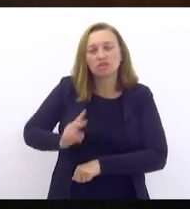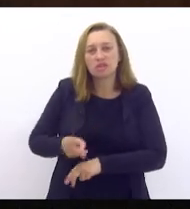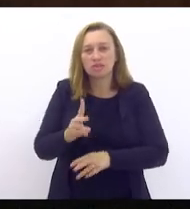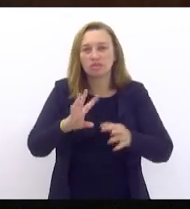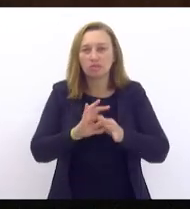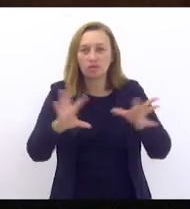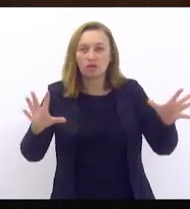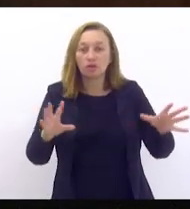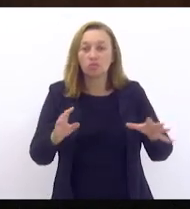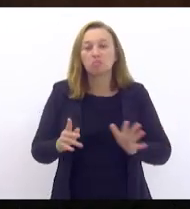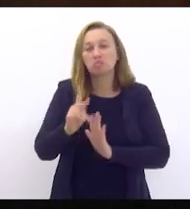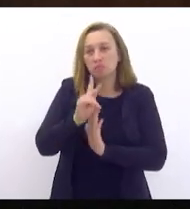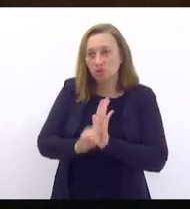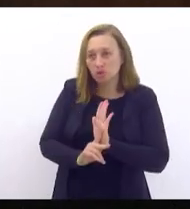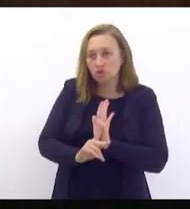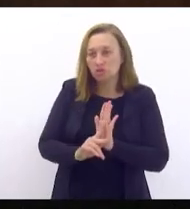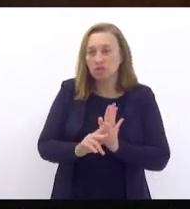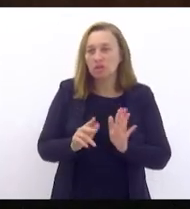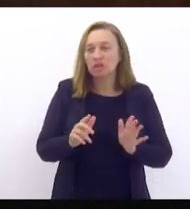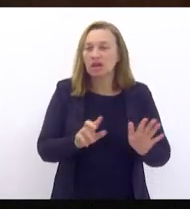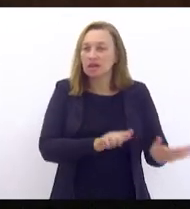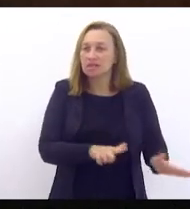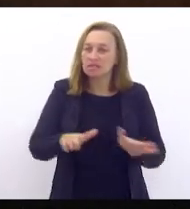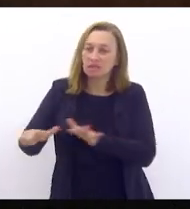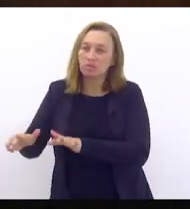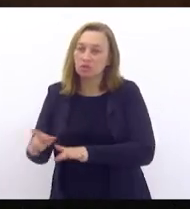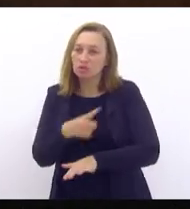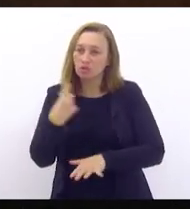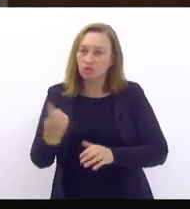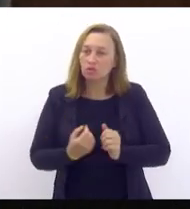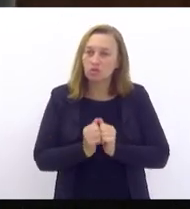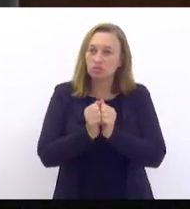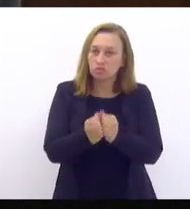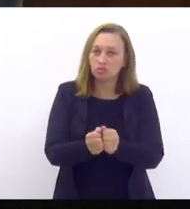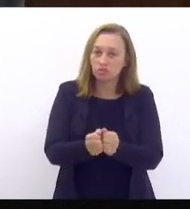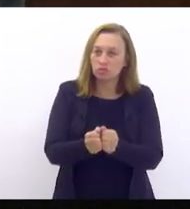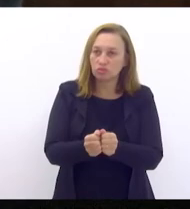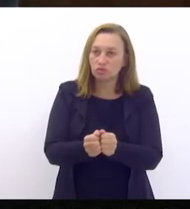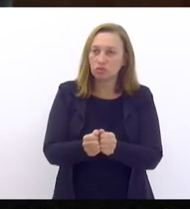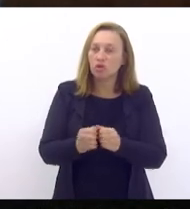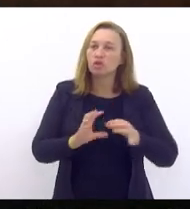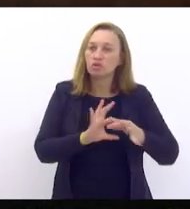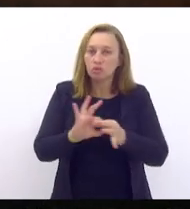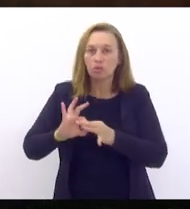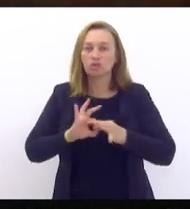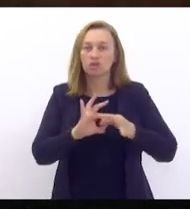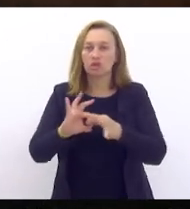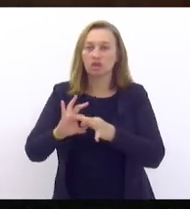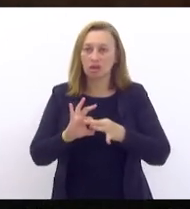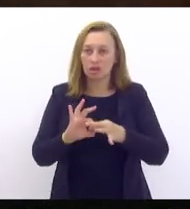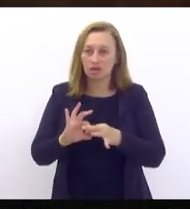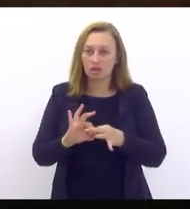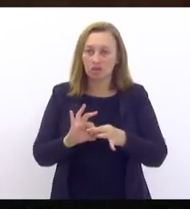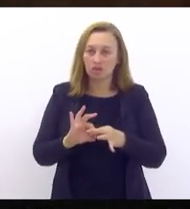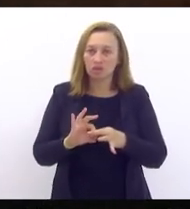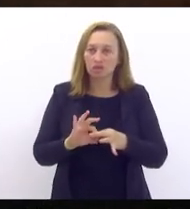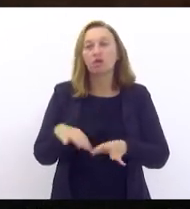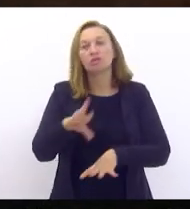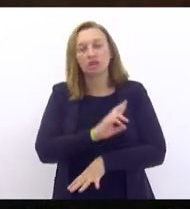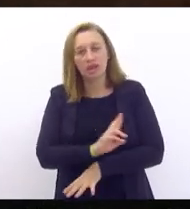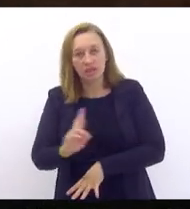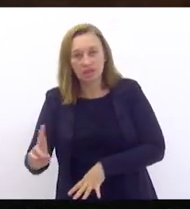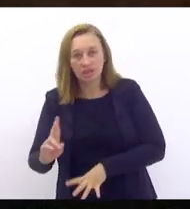democrático. O projeto A Semana Somos Um é uma semana onde une as perspectivas não somente religiosas,